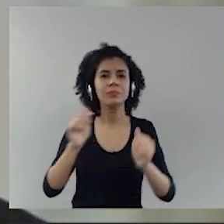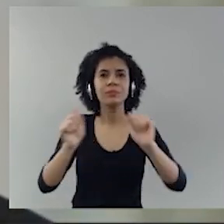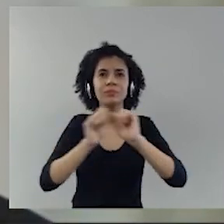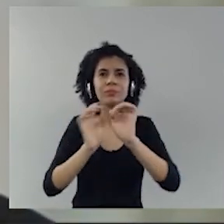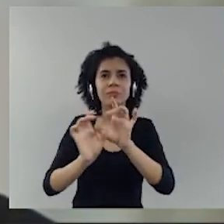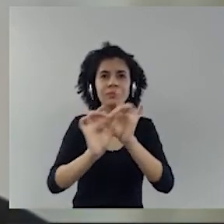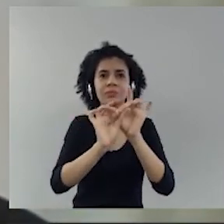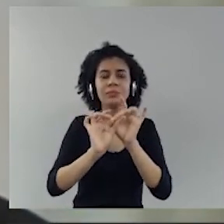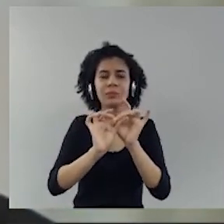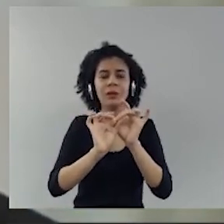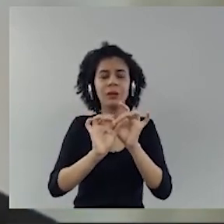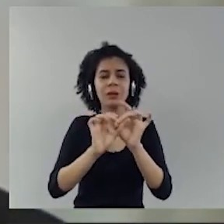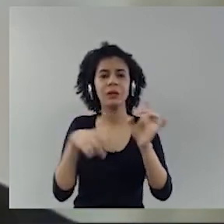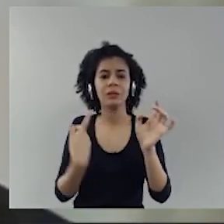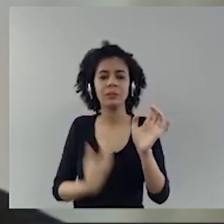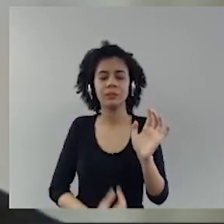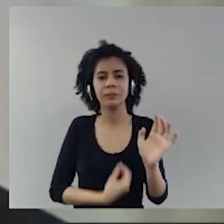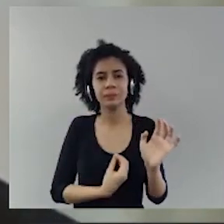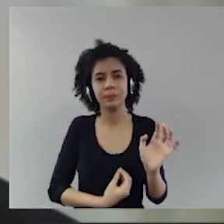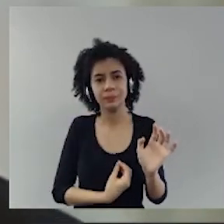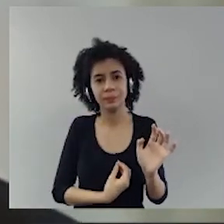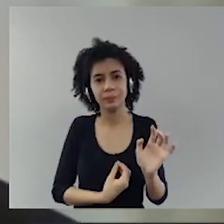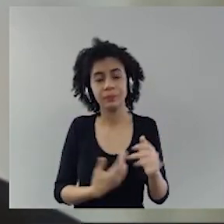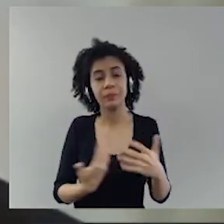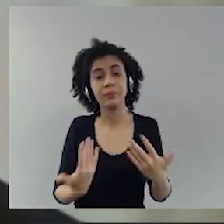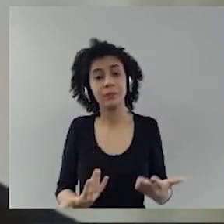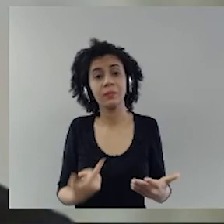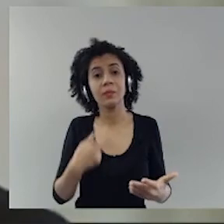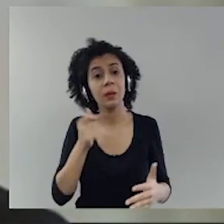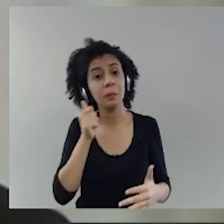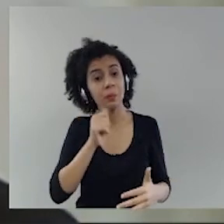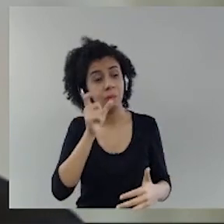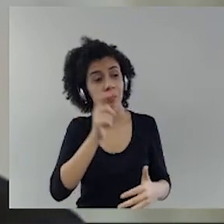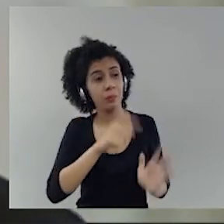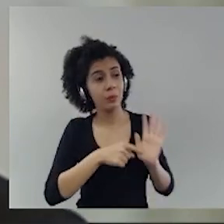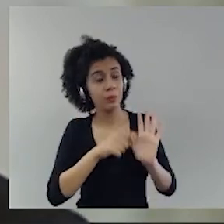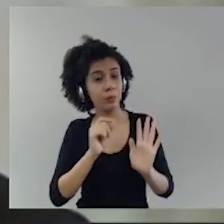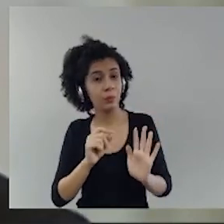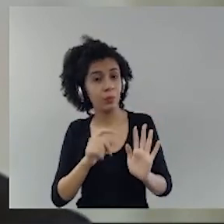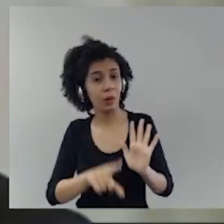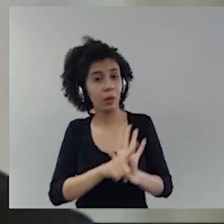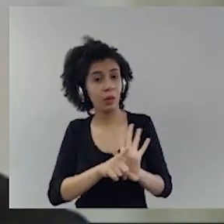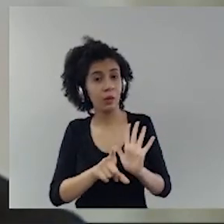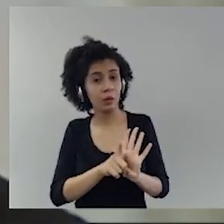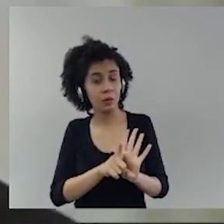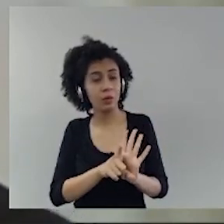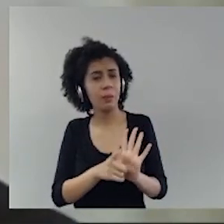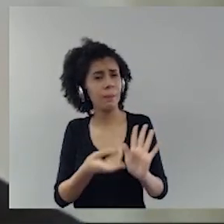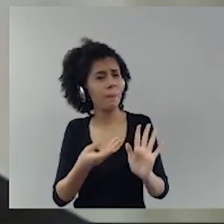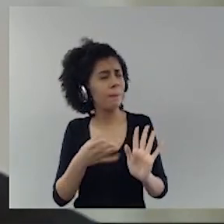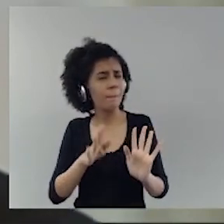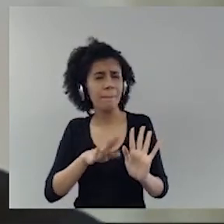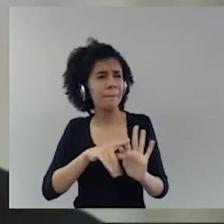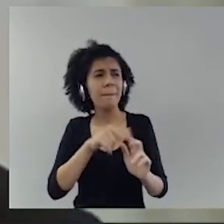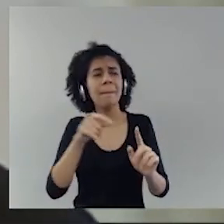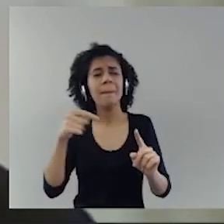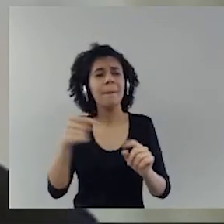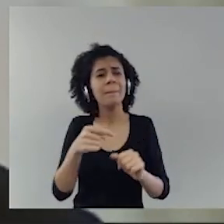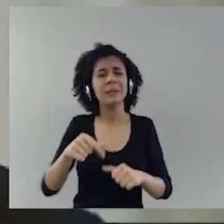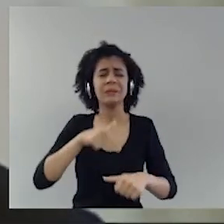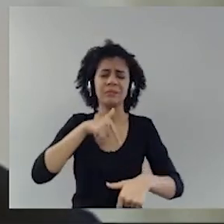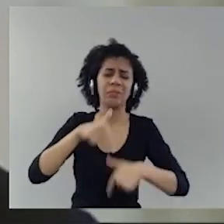com a realidade que vivemos hoje como bem ressaltou a vera monteiro uma legislação muito menos